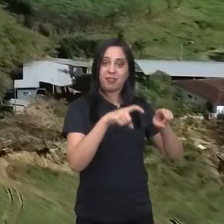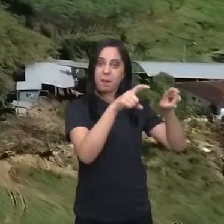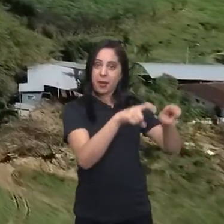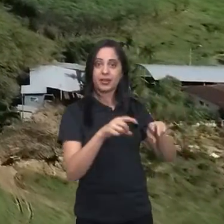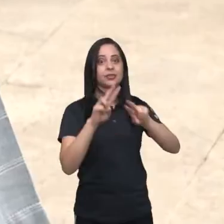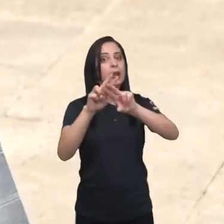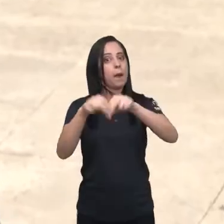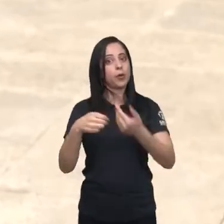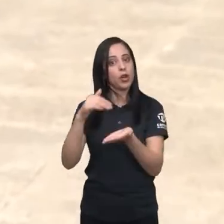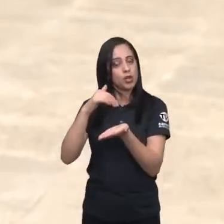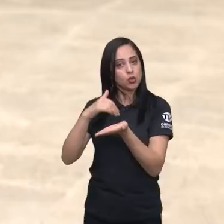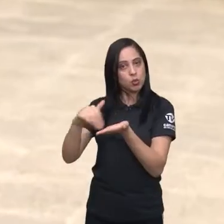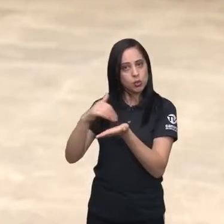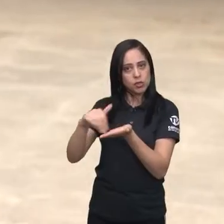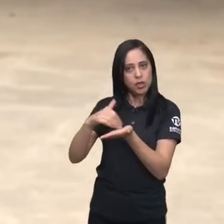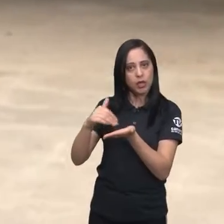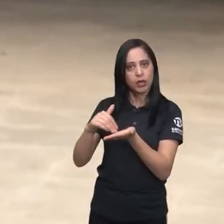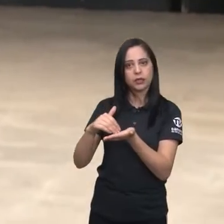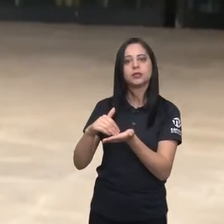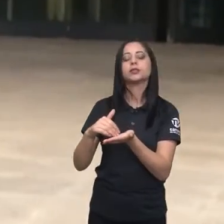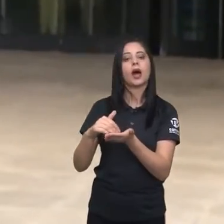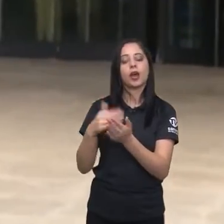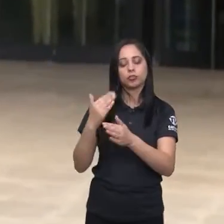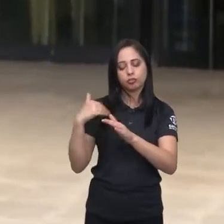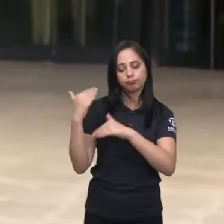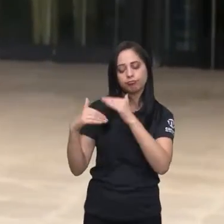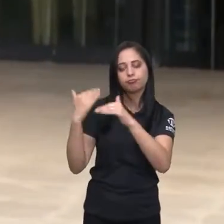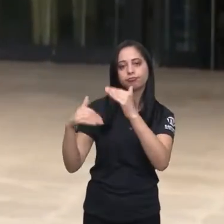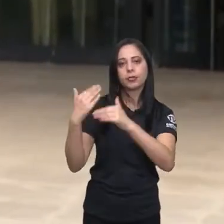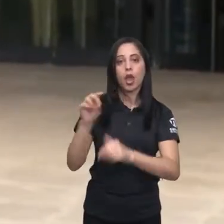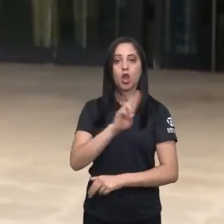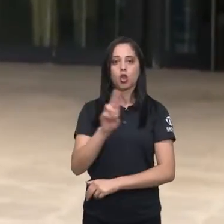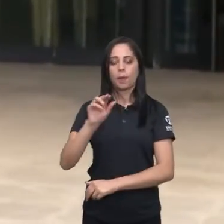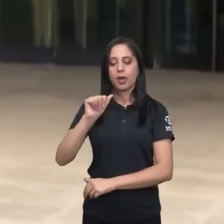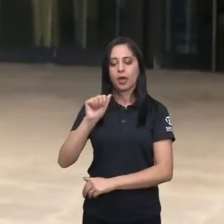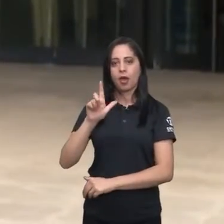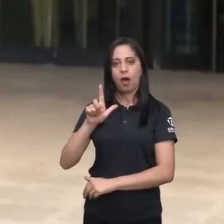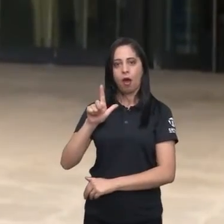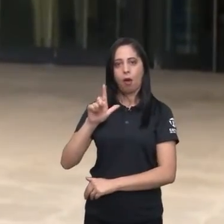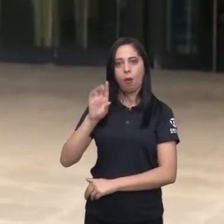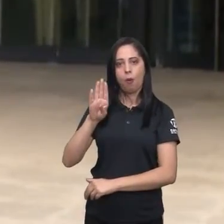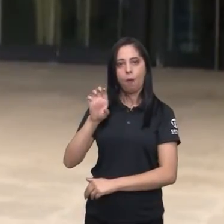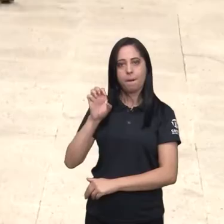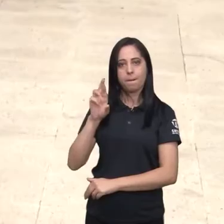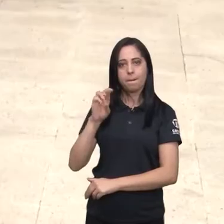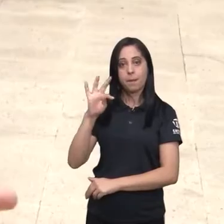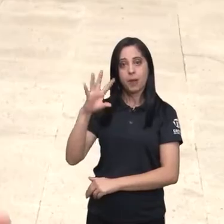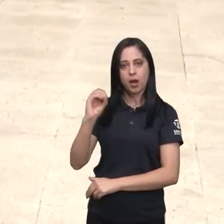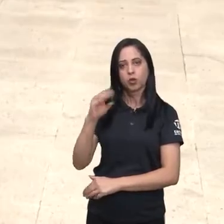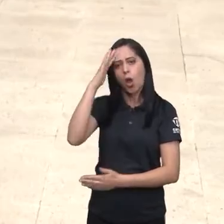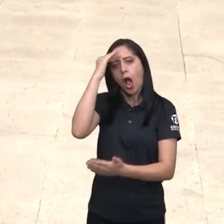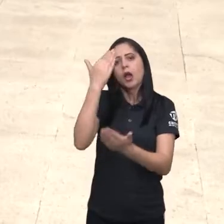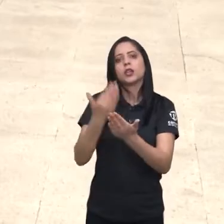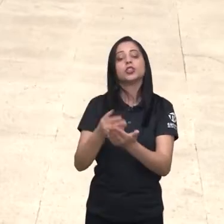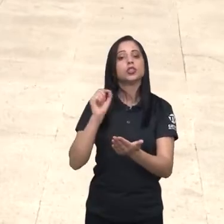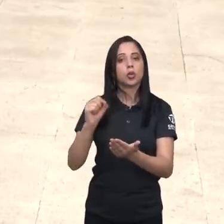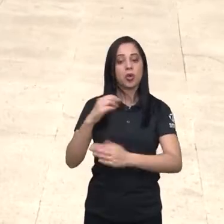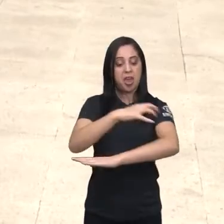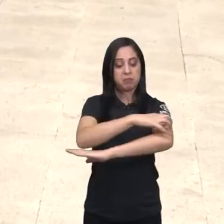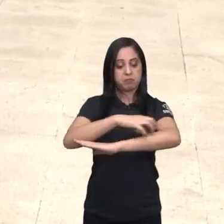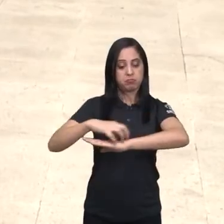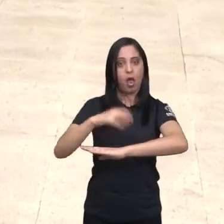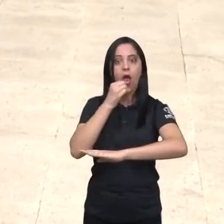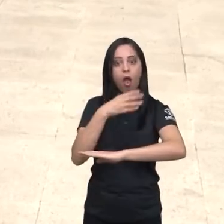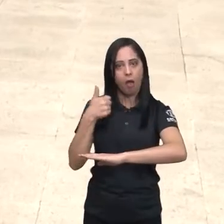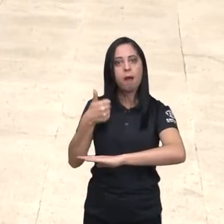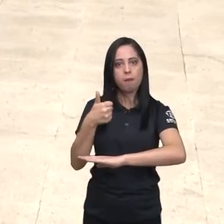zona rural. Por isso, o secretário de Inovação e Desenvolvimento Econômico, Alberto Mano Marques, acredita que o agropolo, além